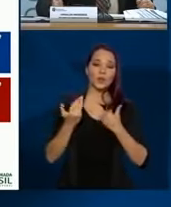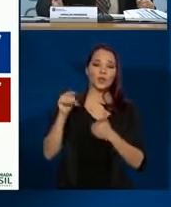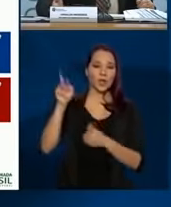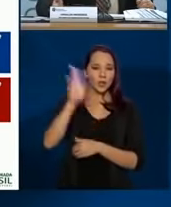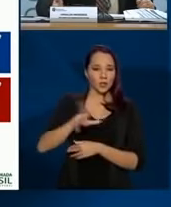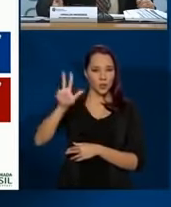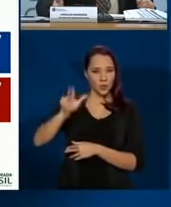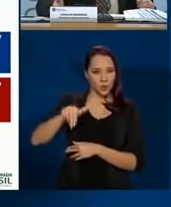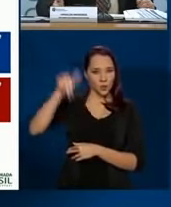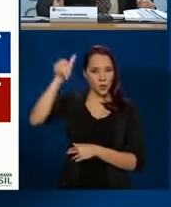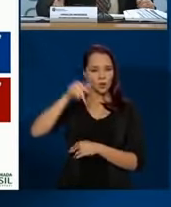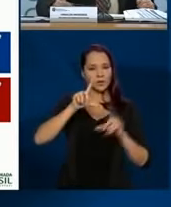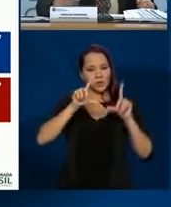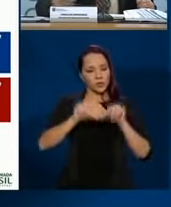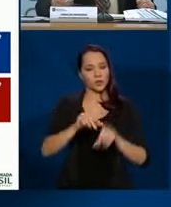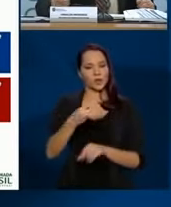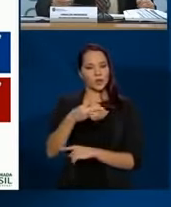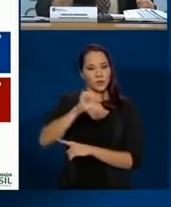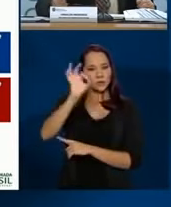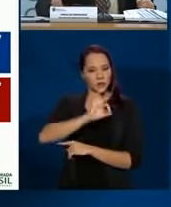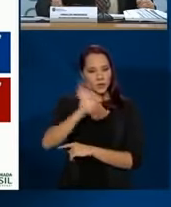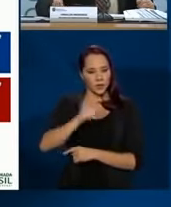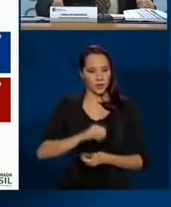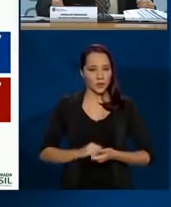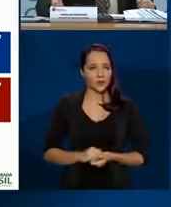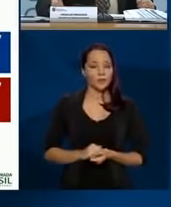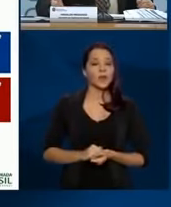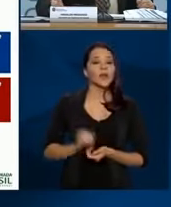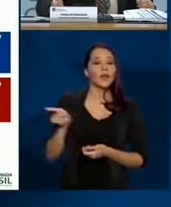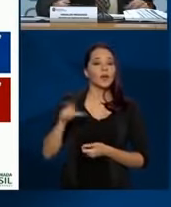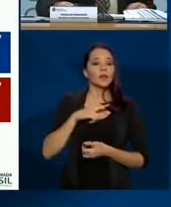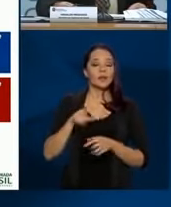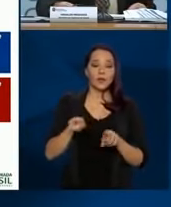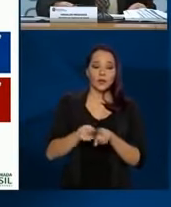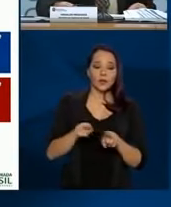de 39% e no casos uma redução de